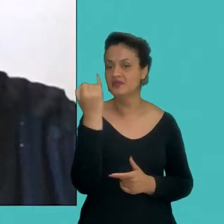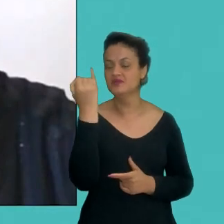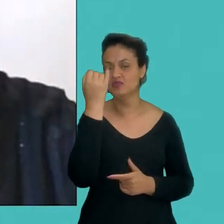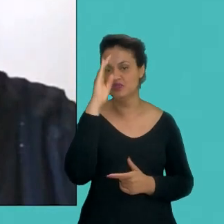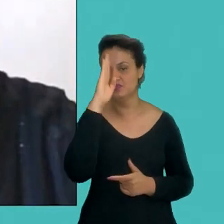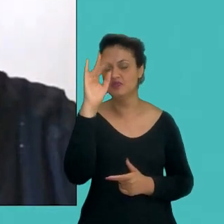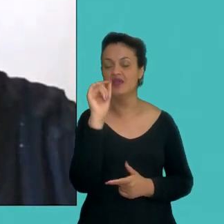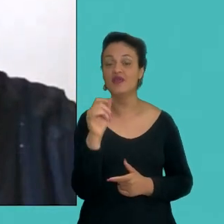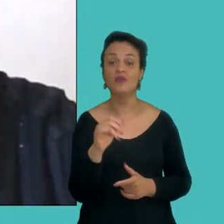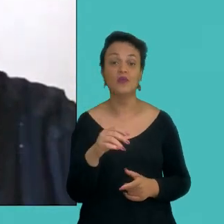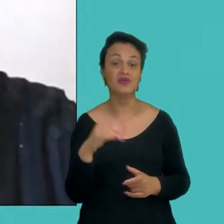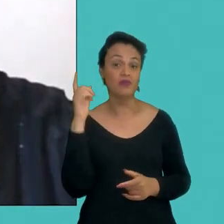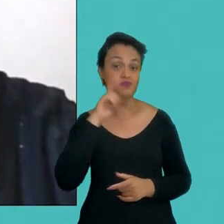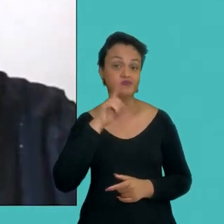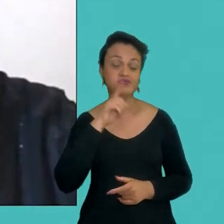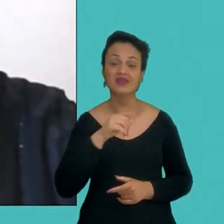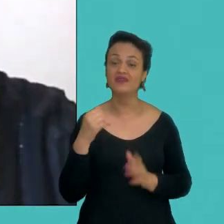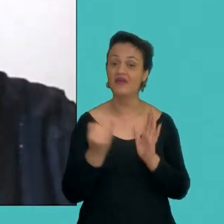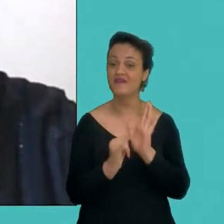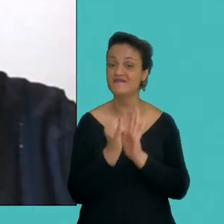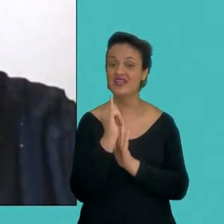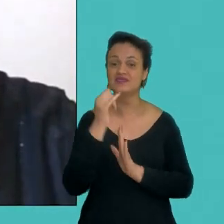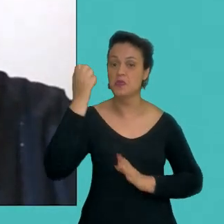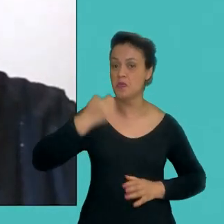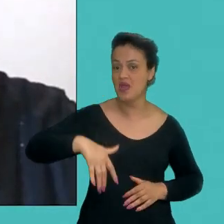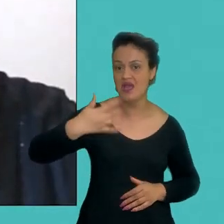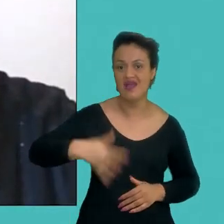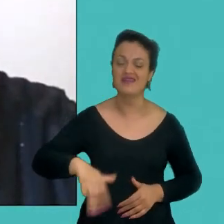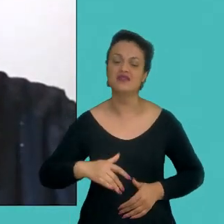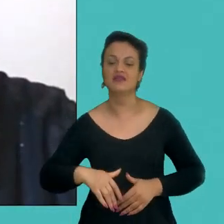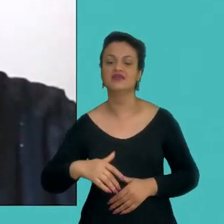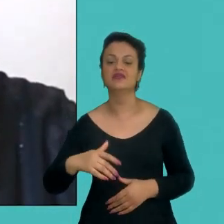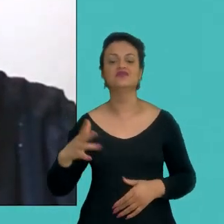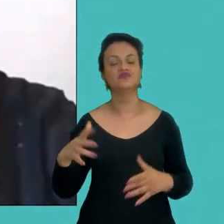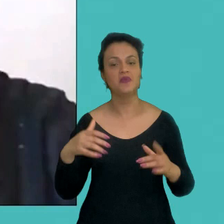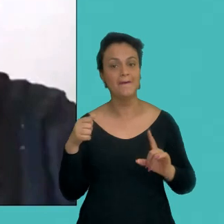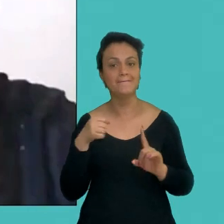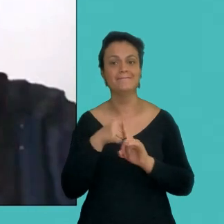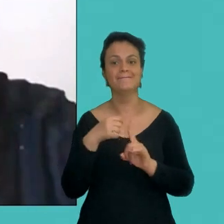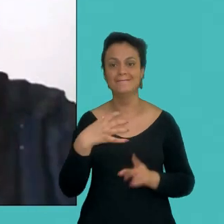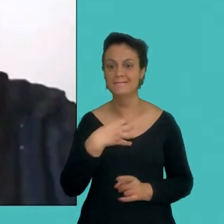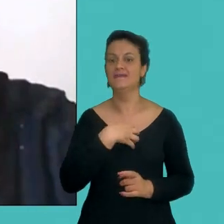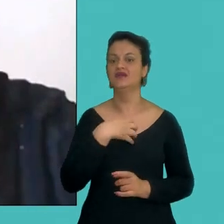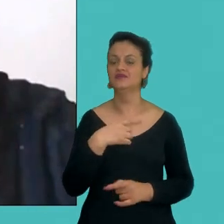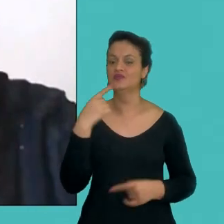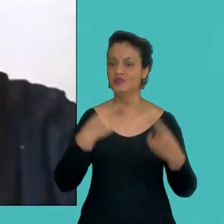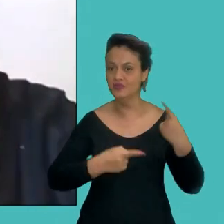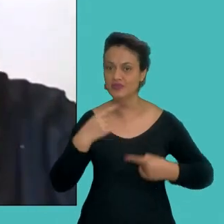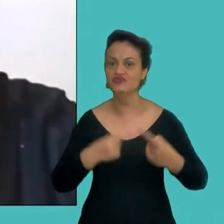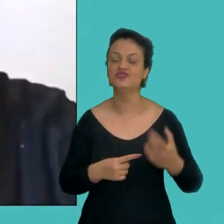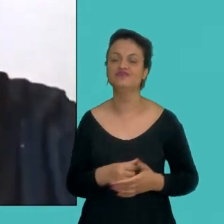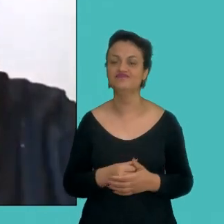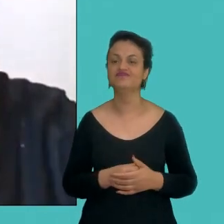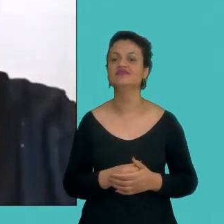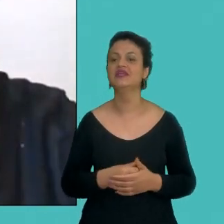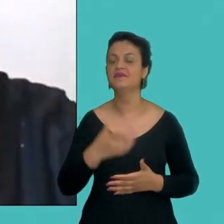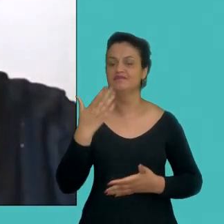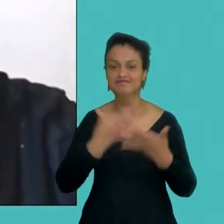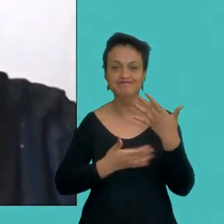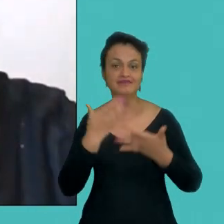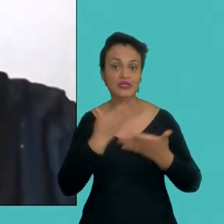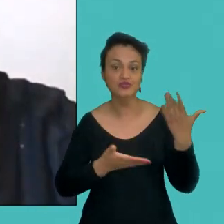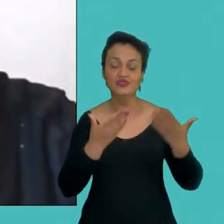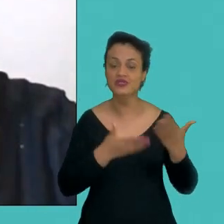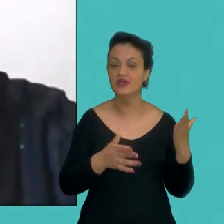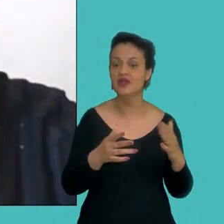outra. Os Estados Unidos estão com a maior inflação dos últimos 40 anos. Isso tem um impacto político eleitoral devastador